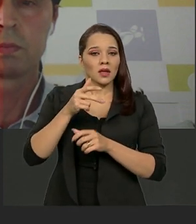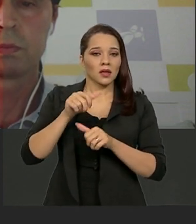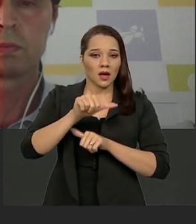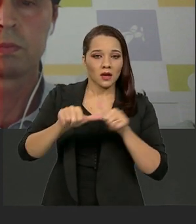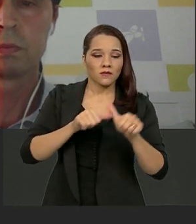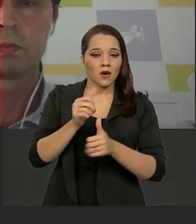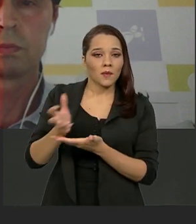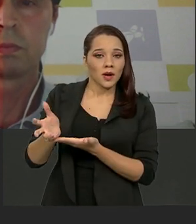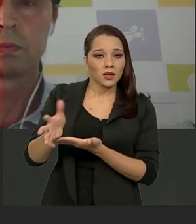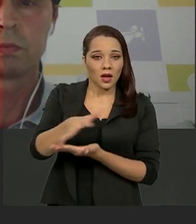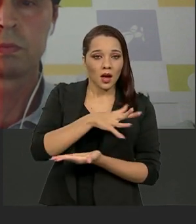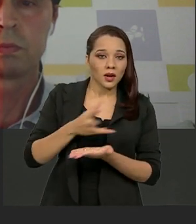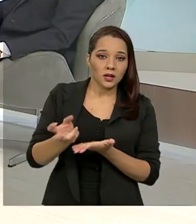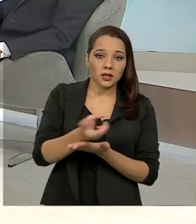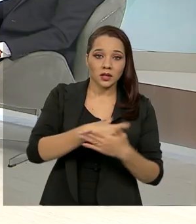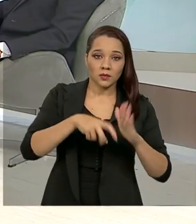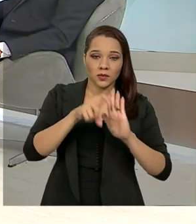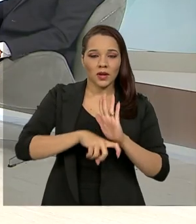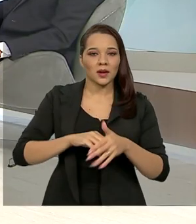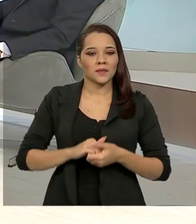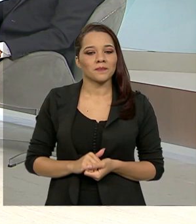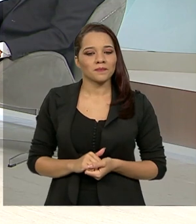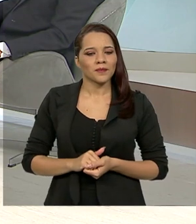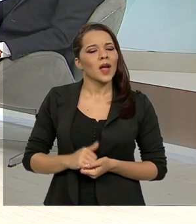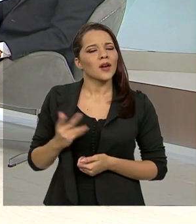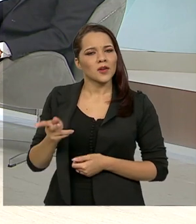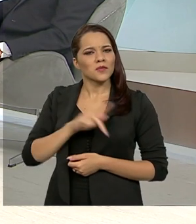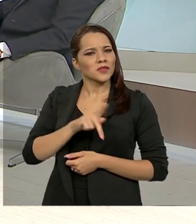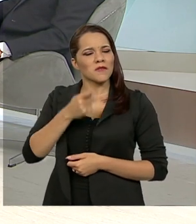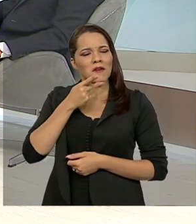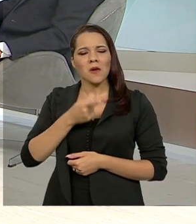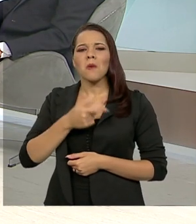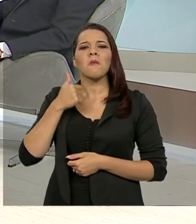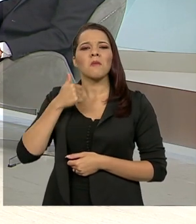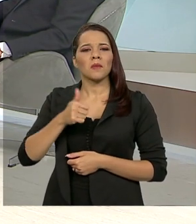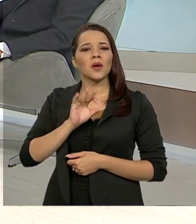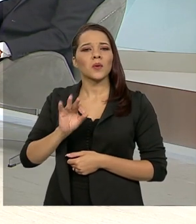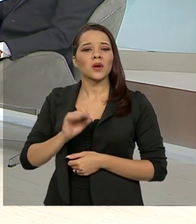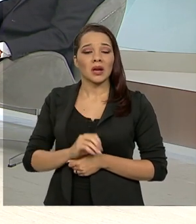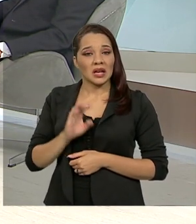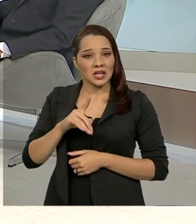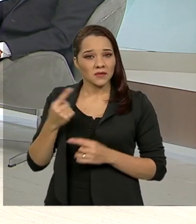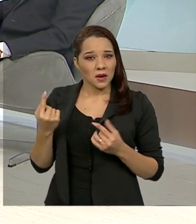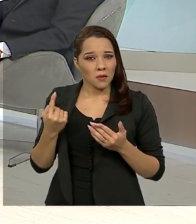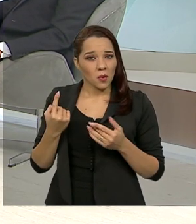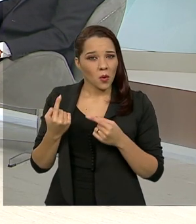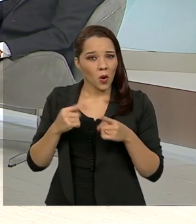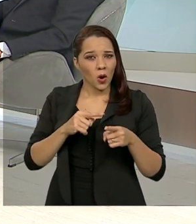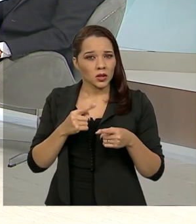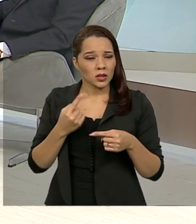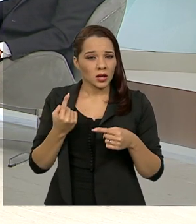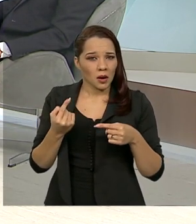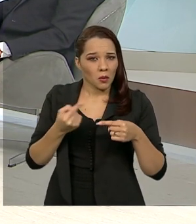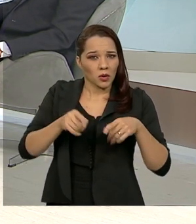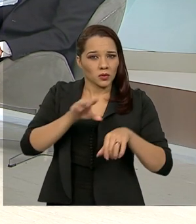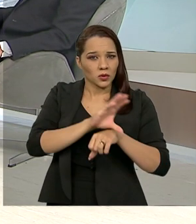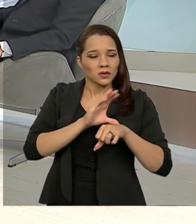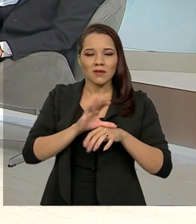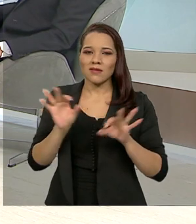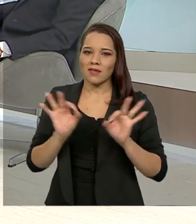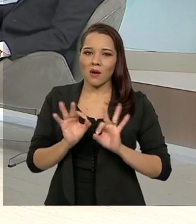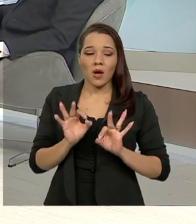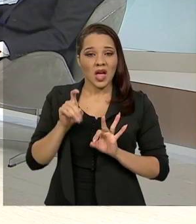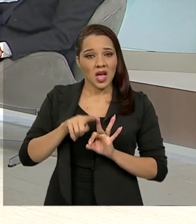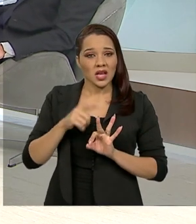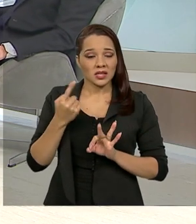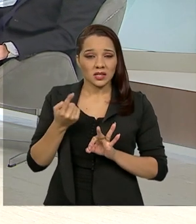tributária. Agora, o professor Fossati falou muito bem. Isto vai ferir o Pacto Federativo? Não. Este